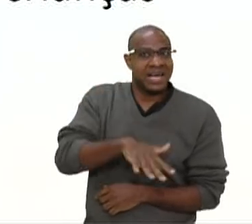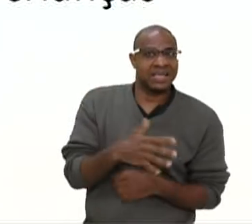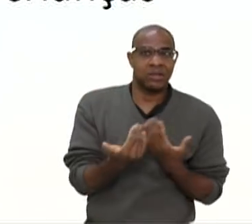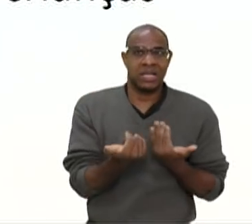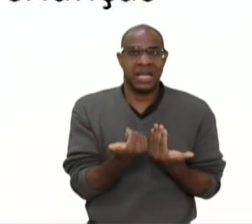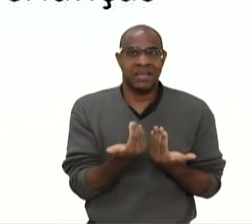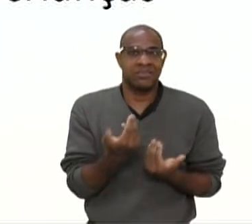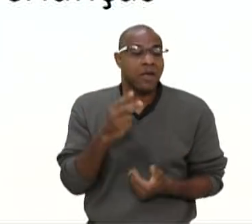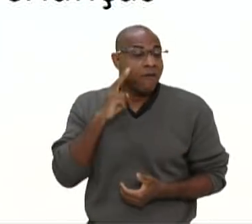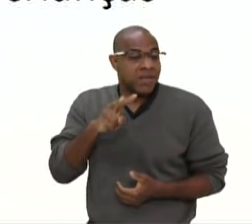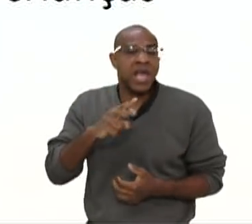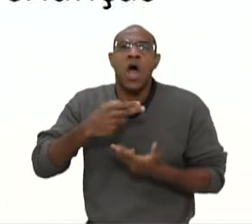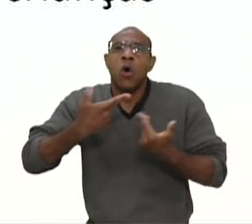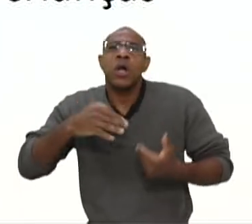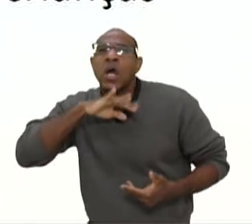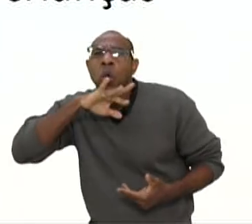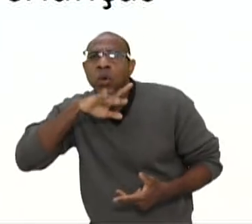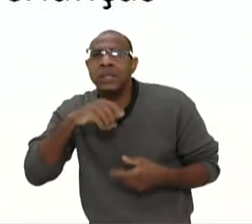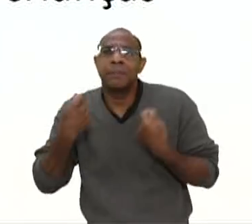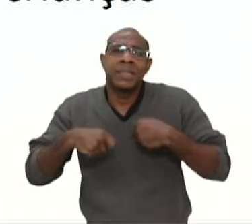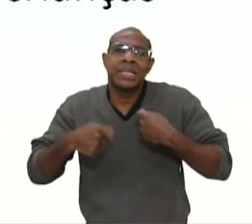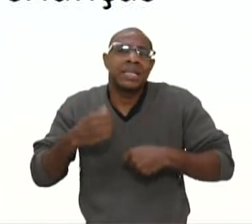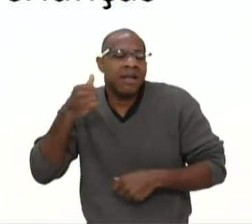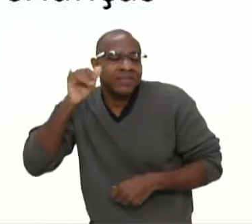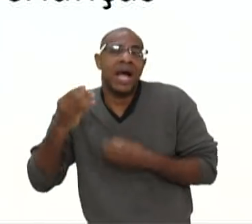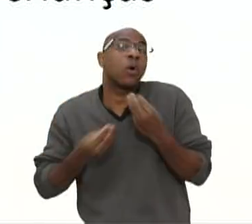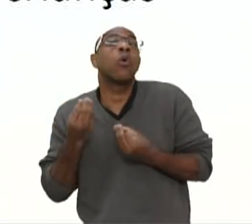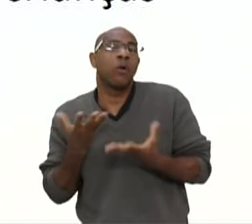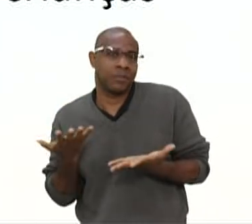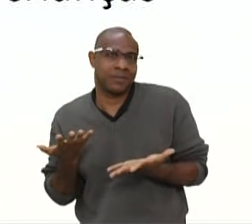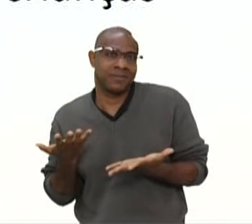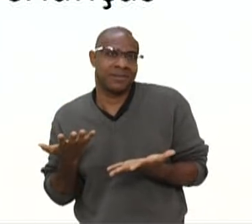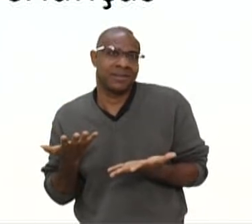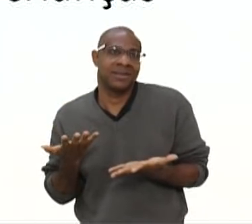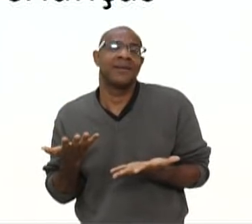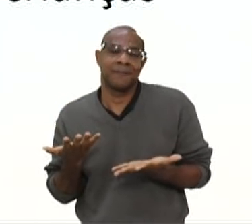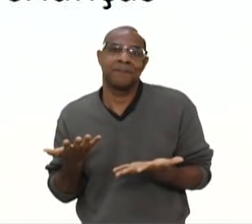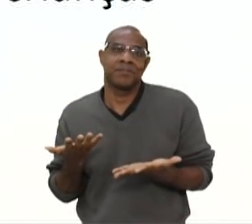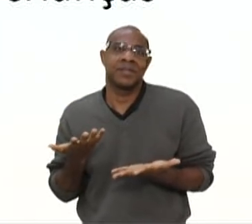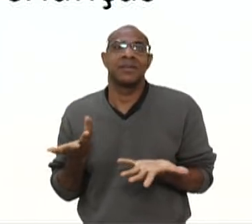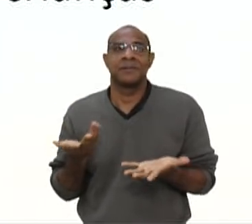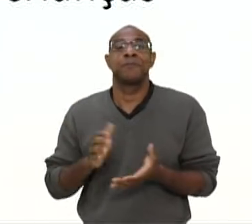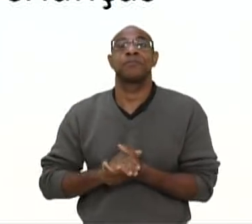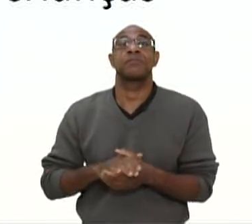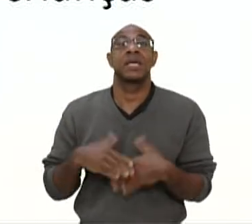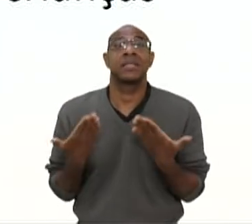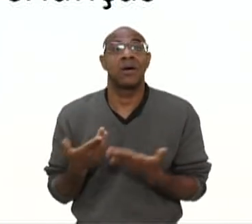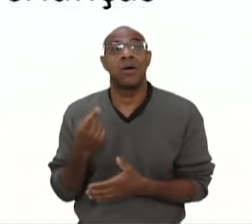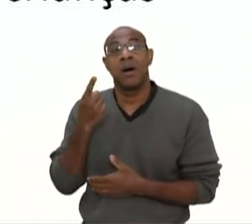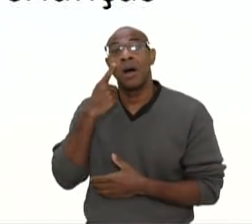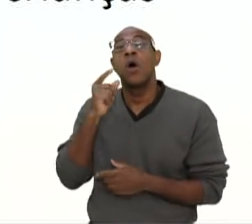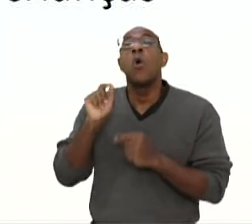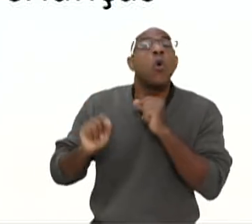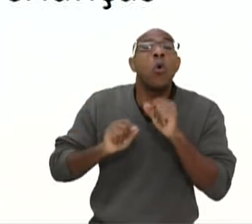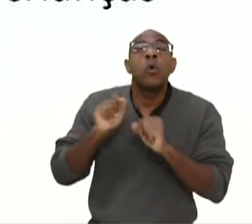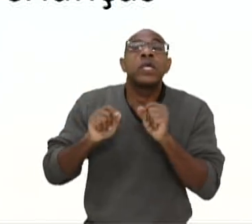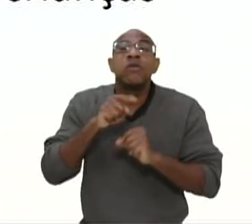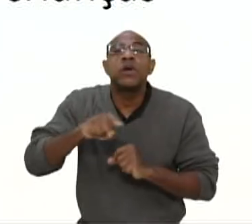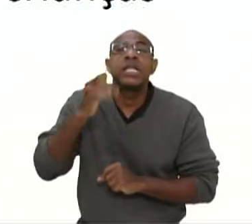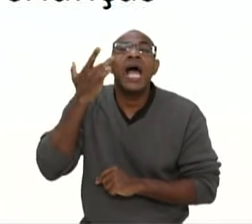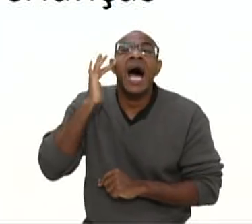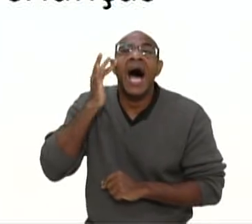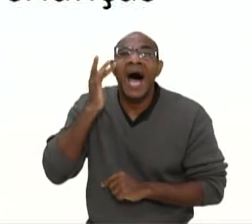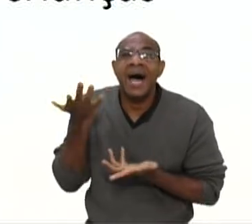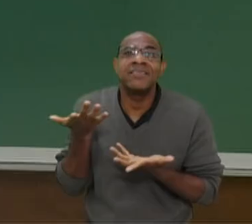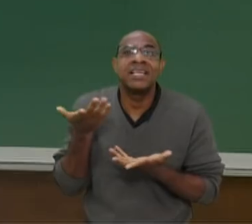quase o finalzinho do texto. Que os adolescentes e as crianças sejam vítimas do uso irresponsável da internet. O que, que você